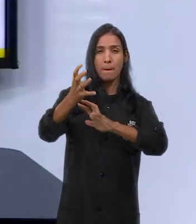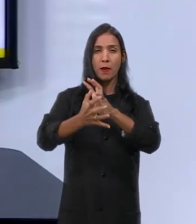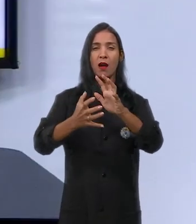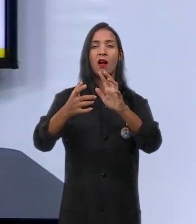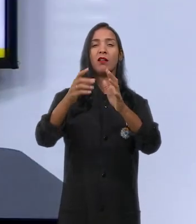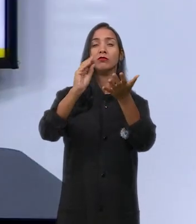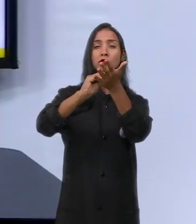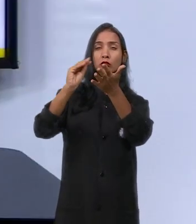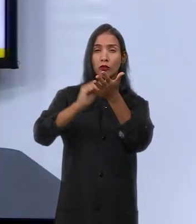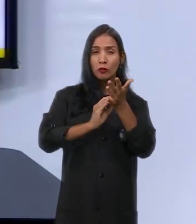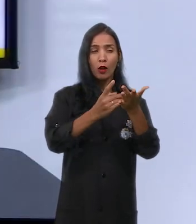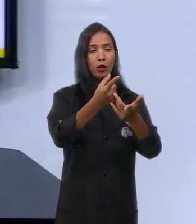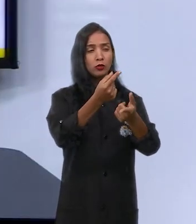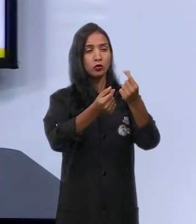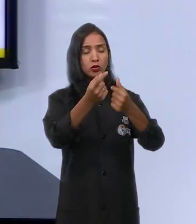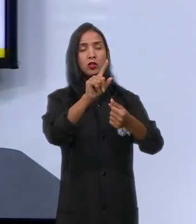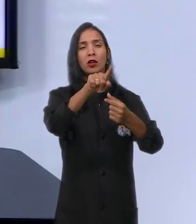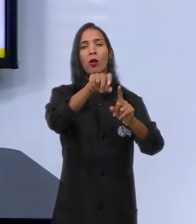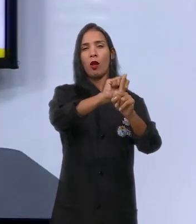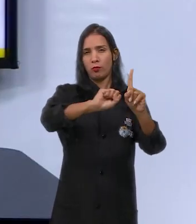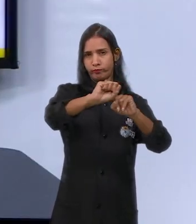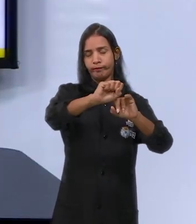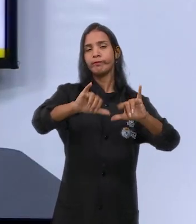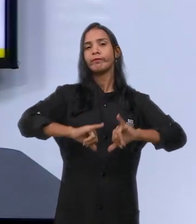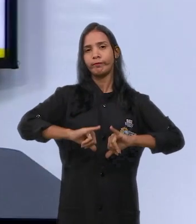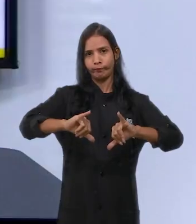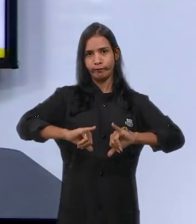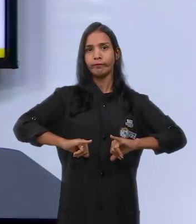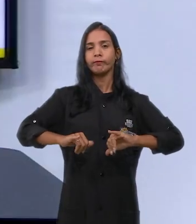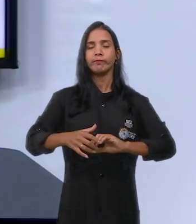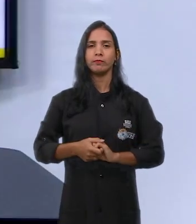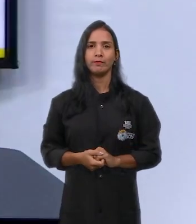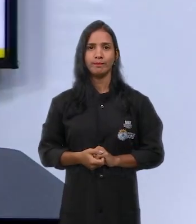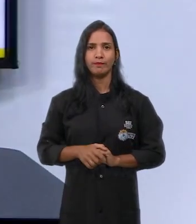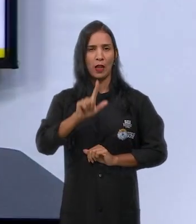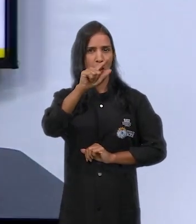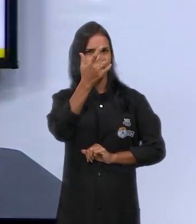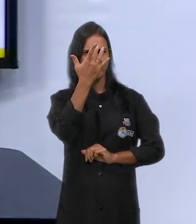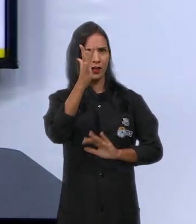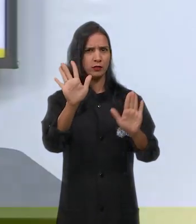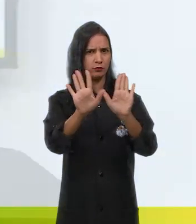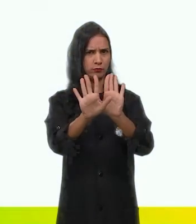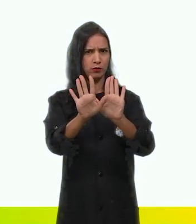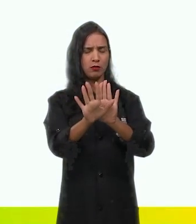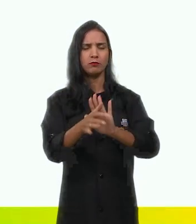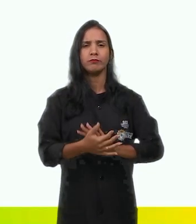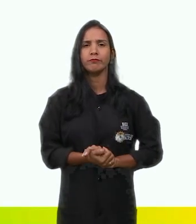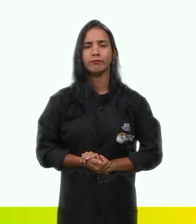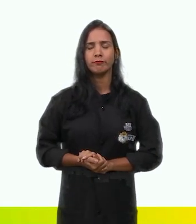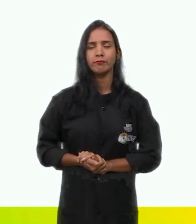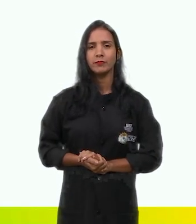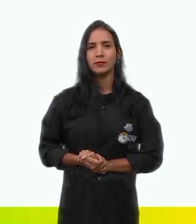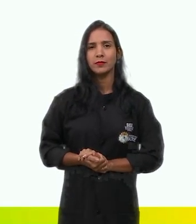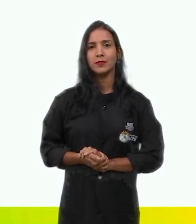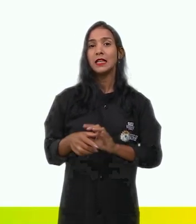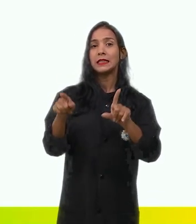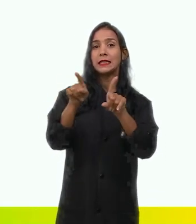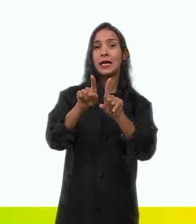crise social. Tudo bem? Não são fáceis. Outra coisa, os